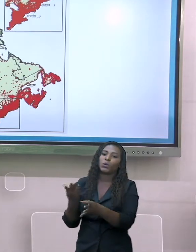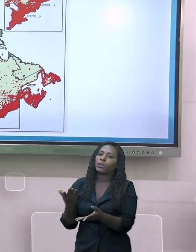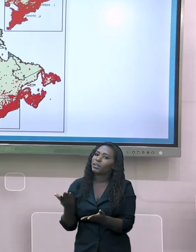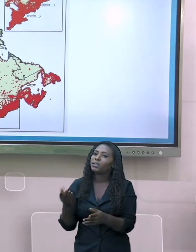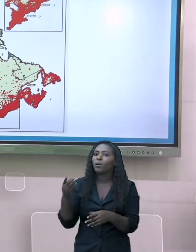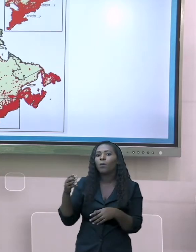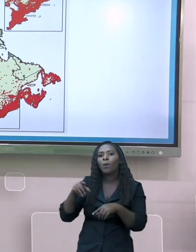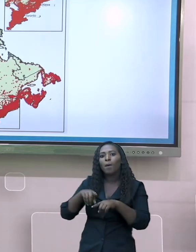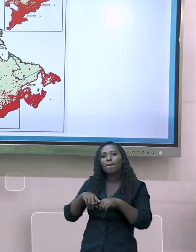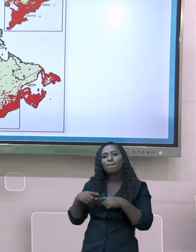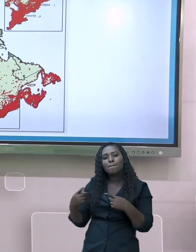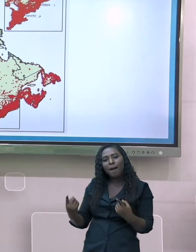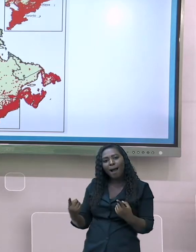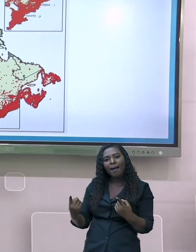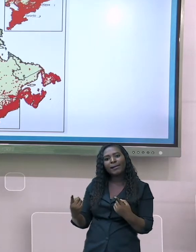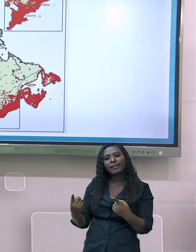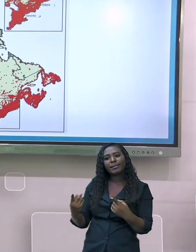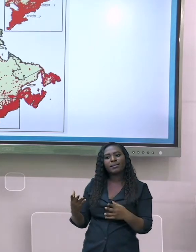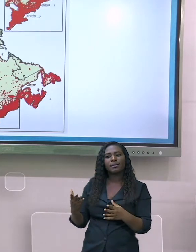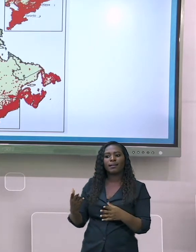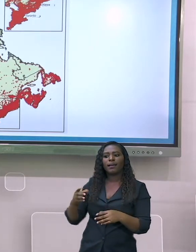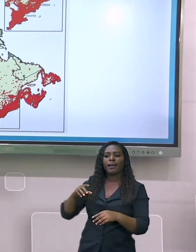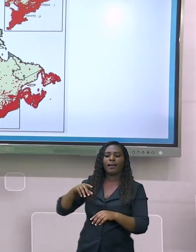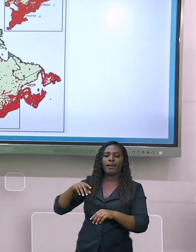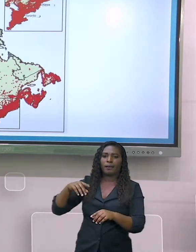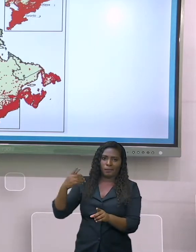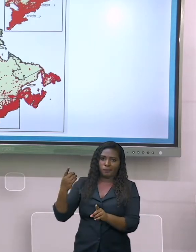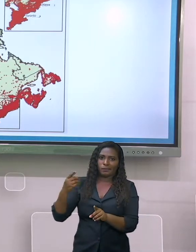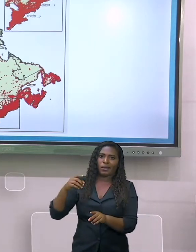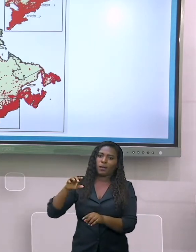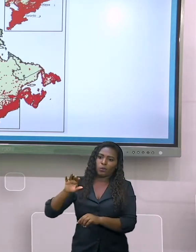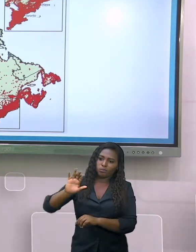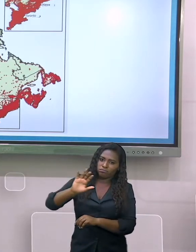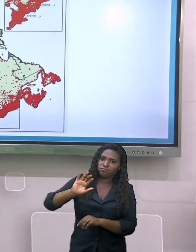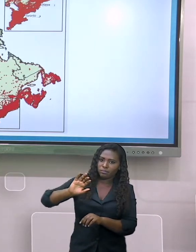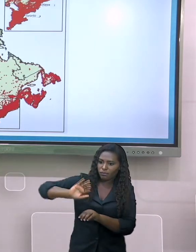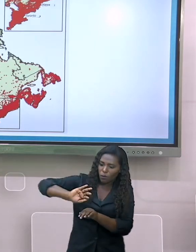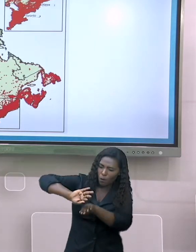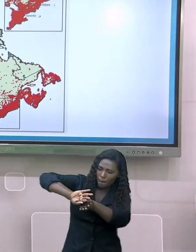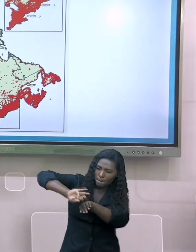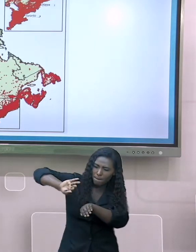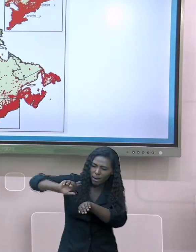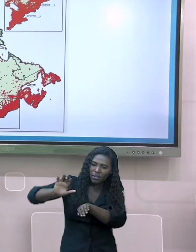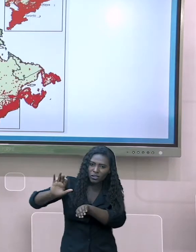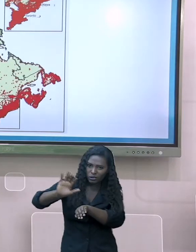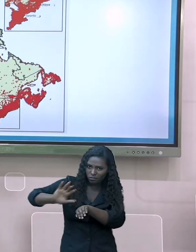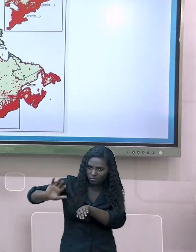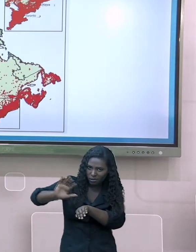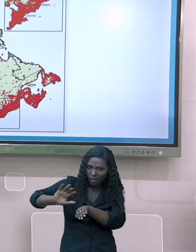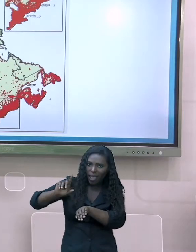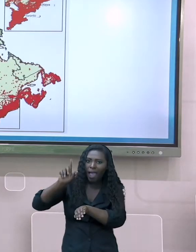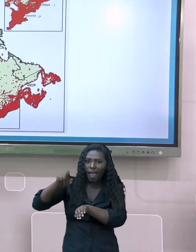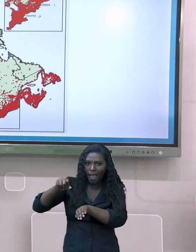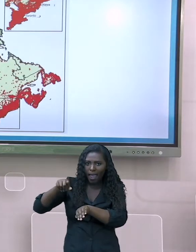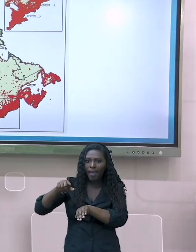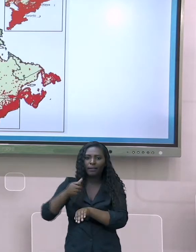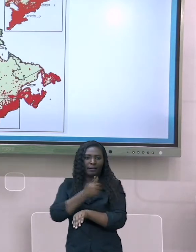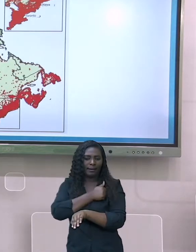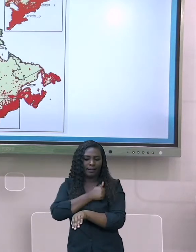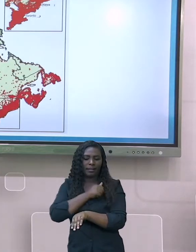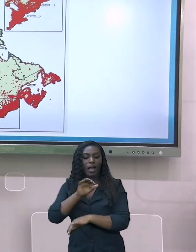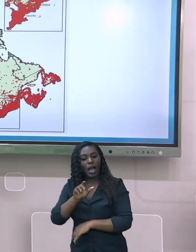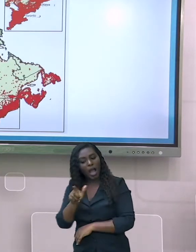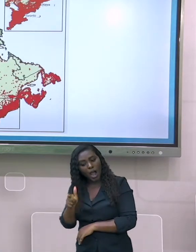né? Então, cada pontinho desse, tá? Representa uma área de enumeração, uma